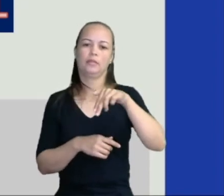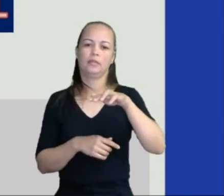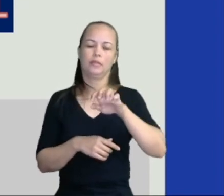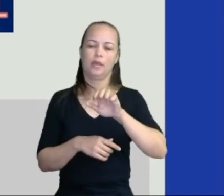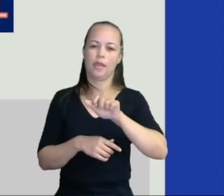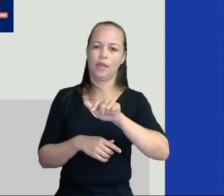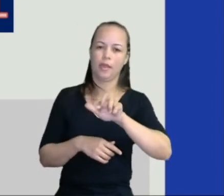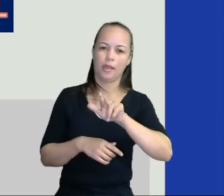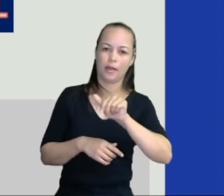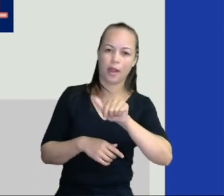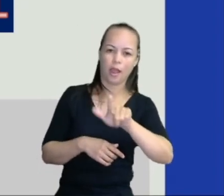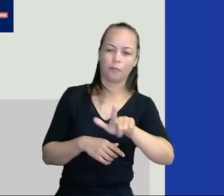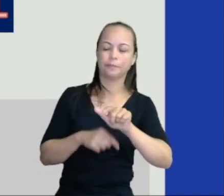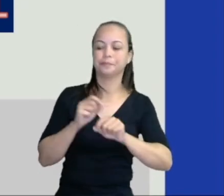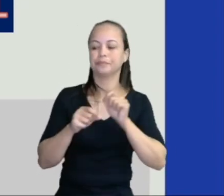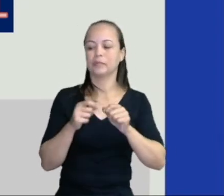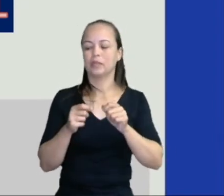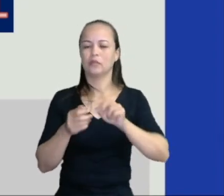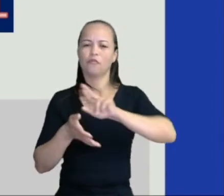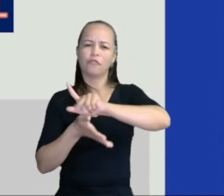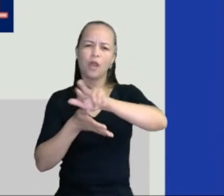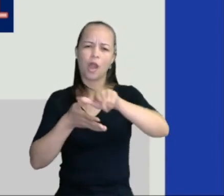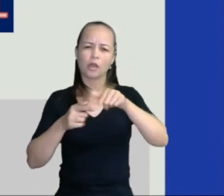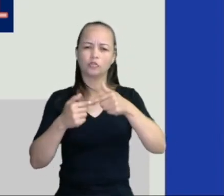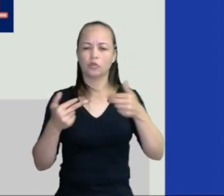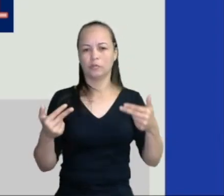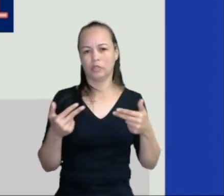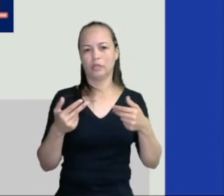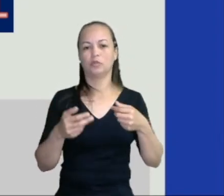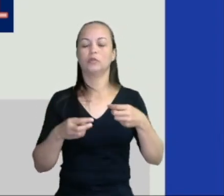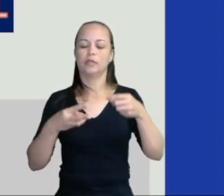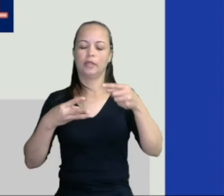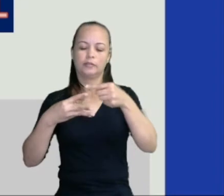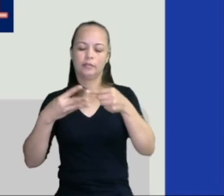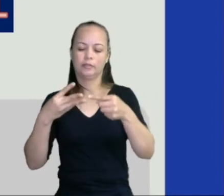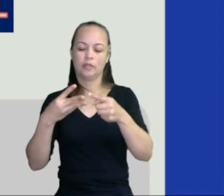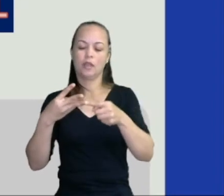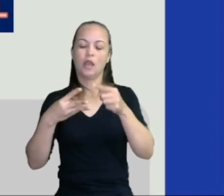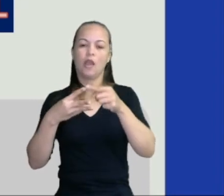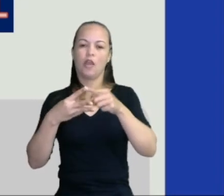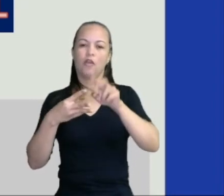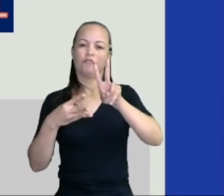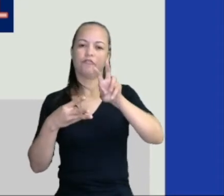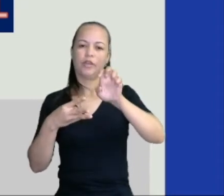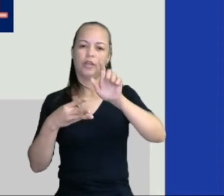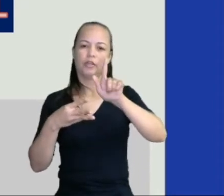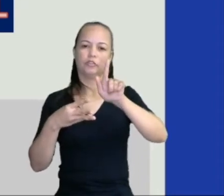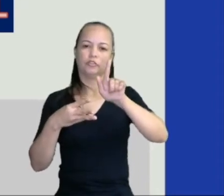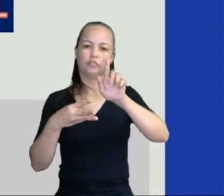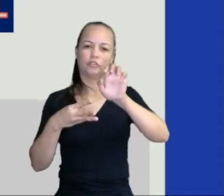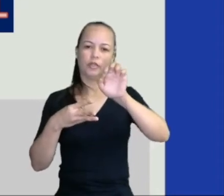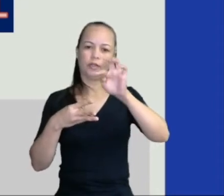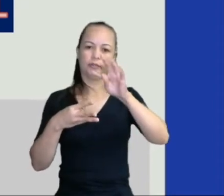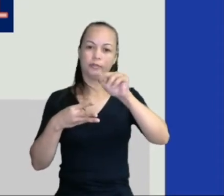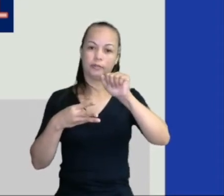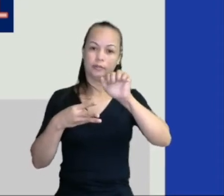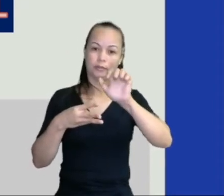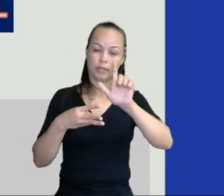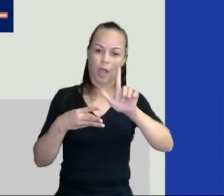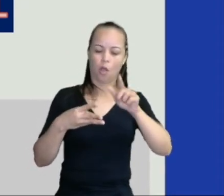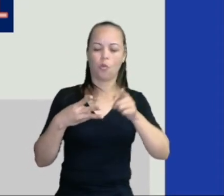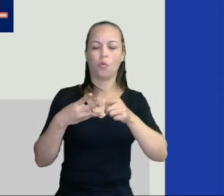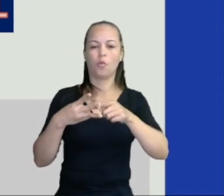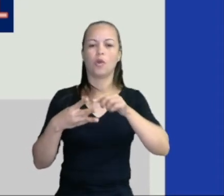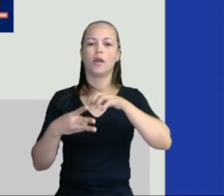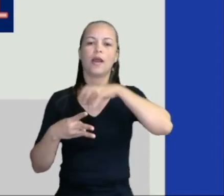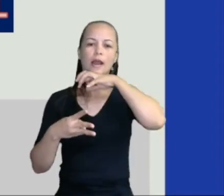gente utiliza no dia a dia, eles podem ter origem vegetal, podem ter origem animal ou pode